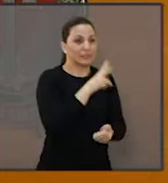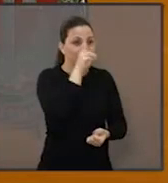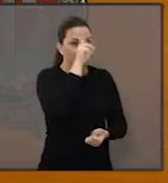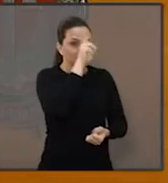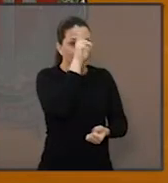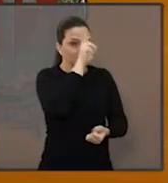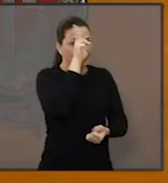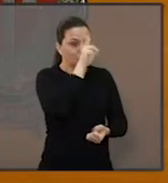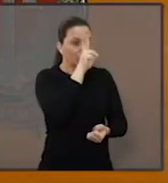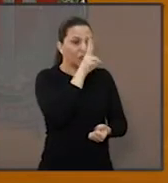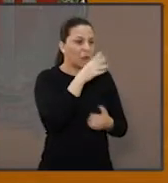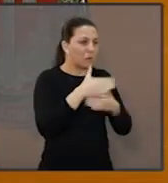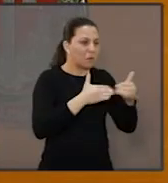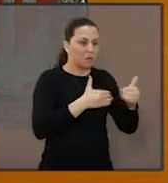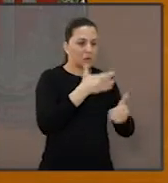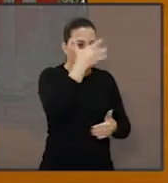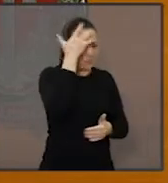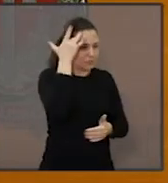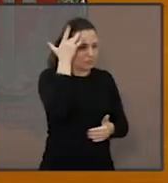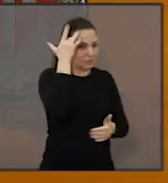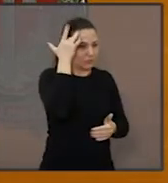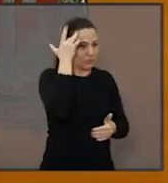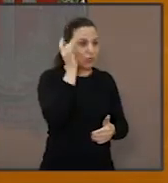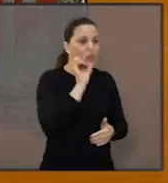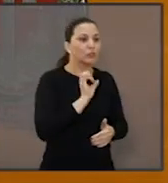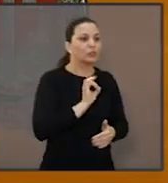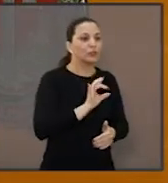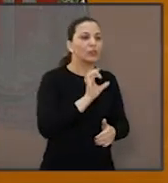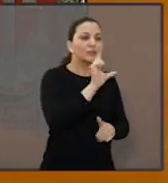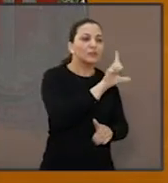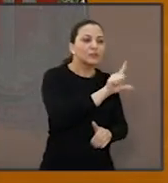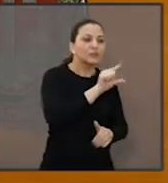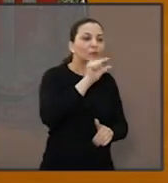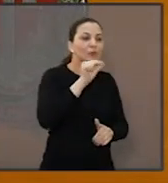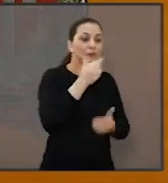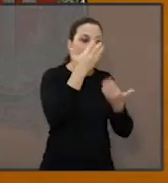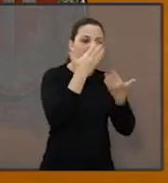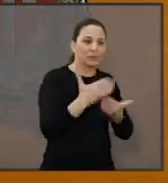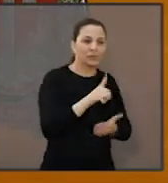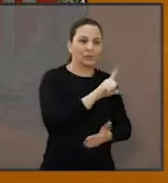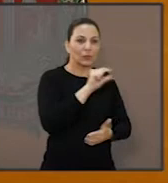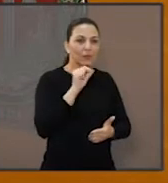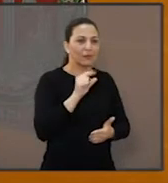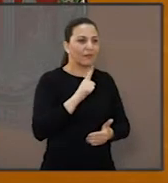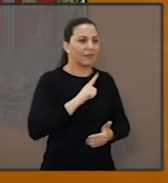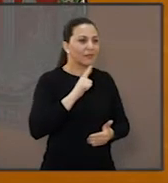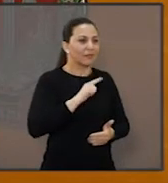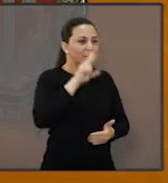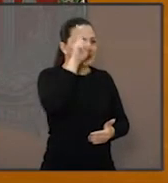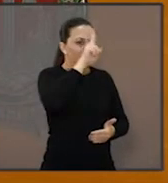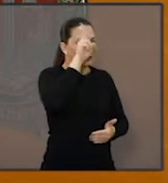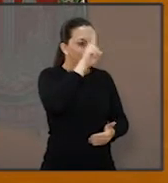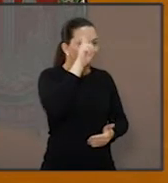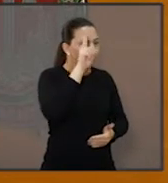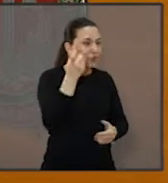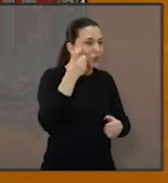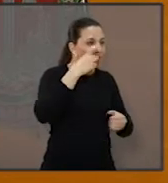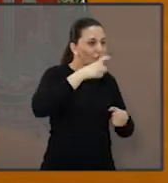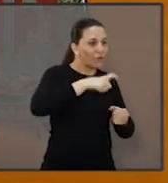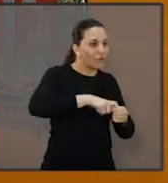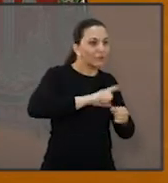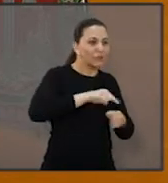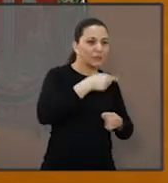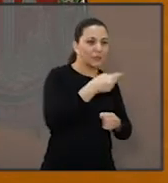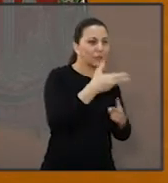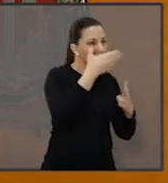né? Essas histórias não são para qualquer pessoa, não. São aquelas que são escolhidas e a Roseli é uma delas. Mas ela tem mais histórias e a